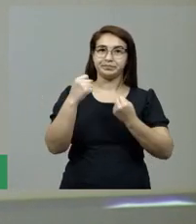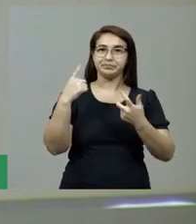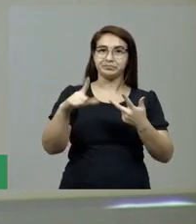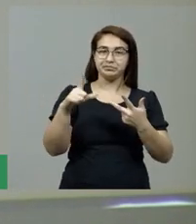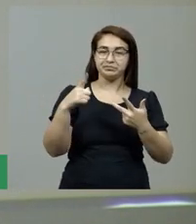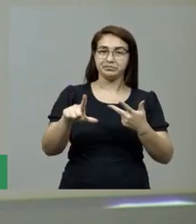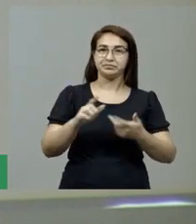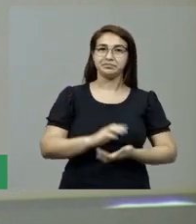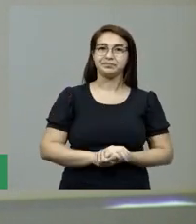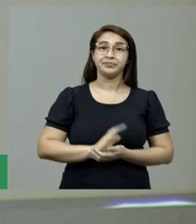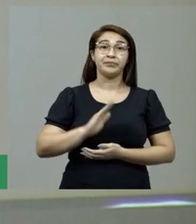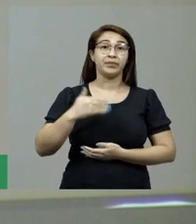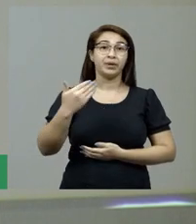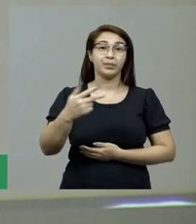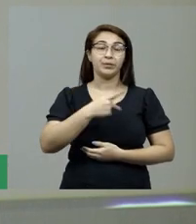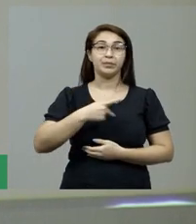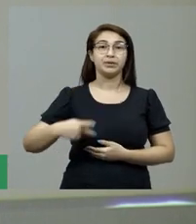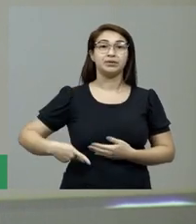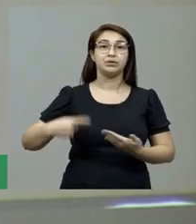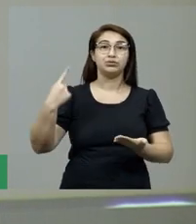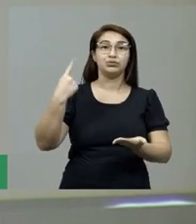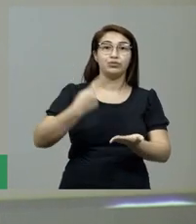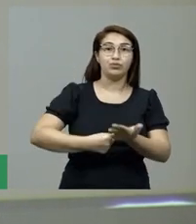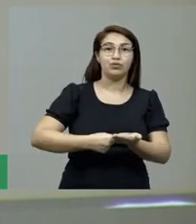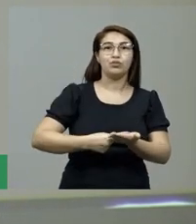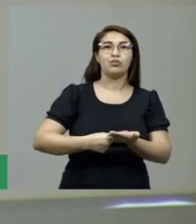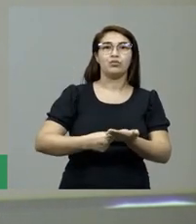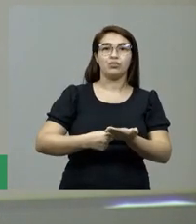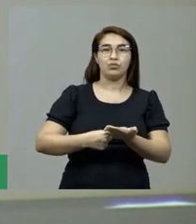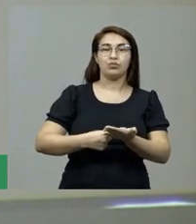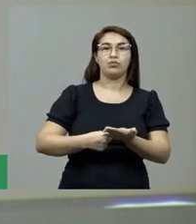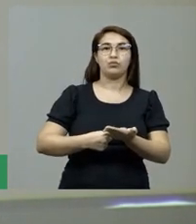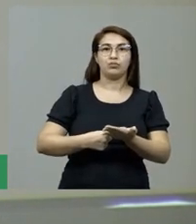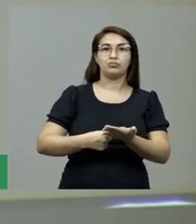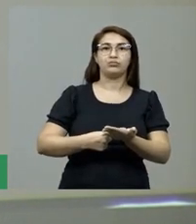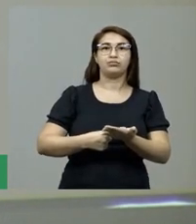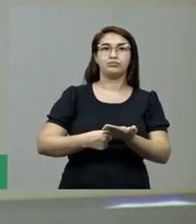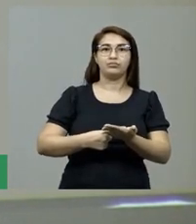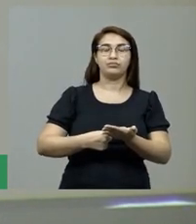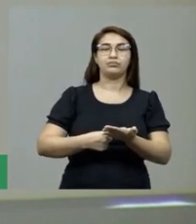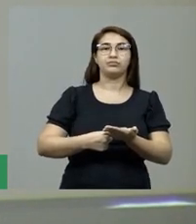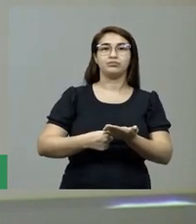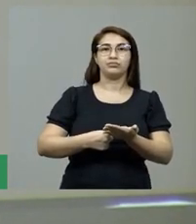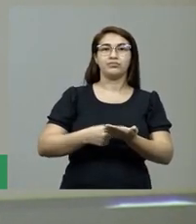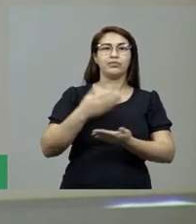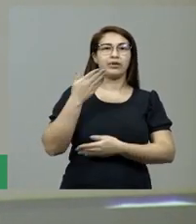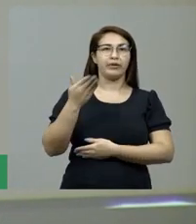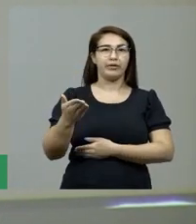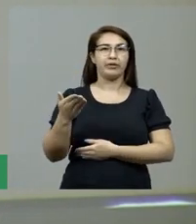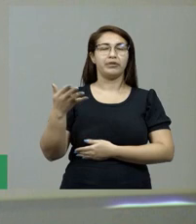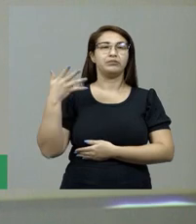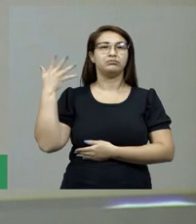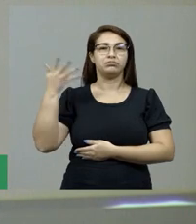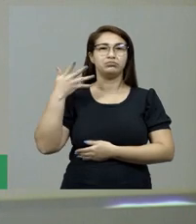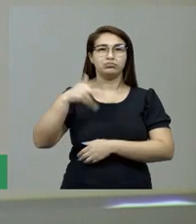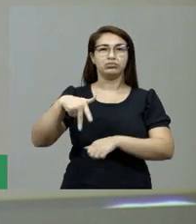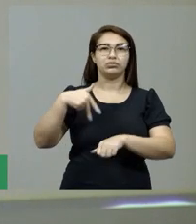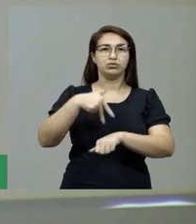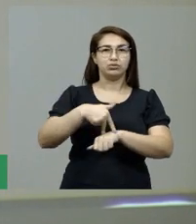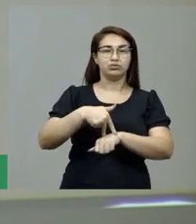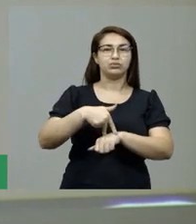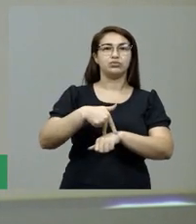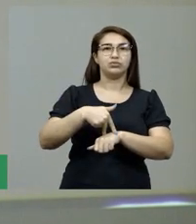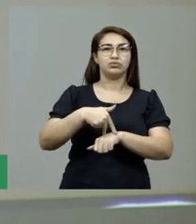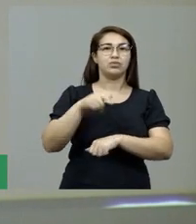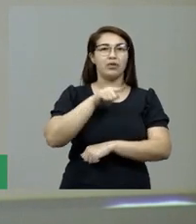Momento seguinte, o senhor presidente convidou para tecer seu pronunciamento em nome dos